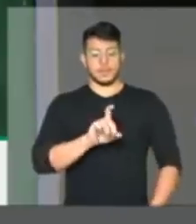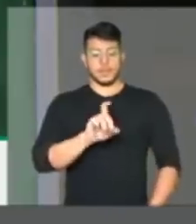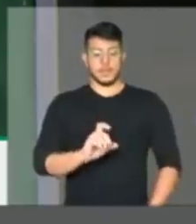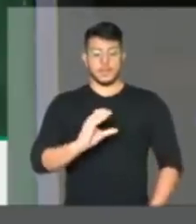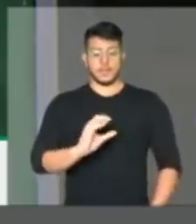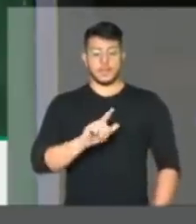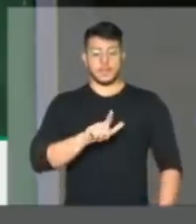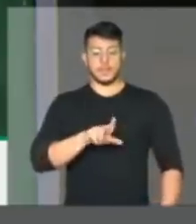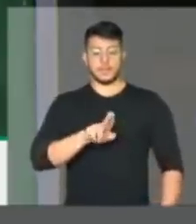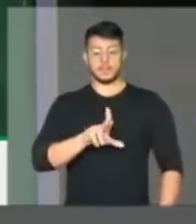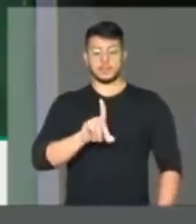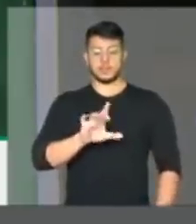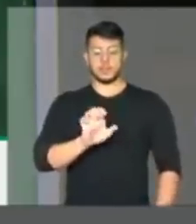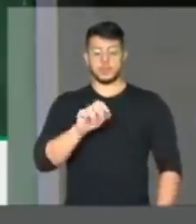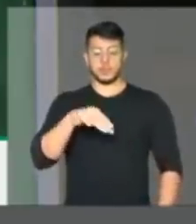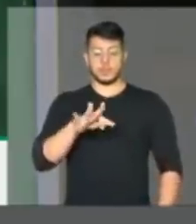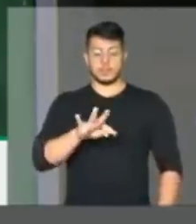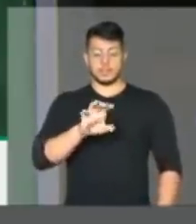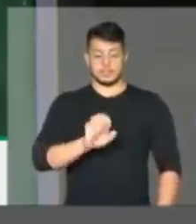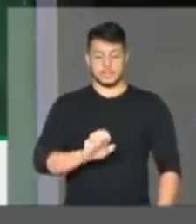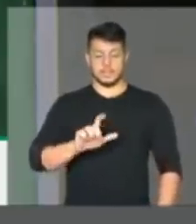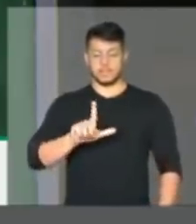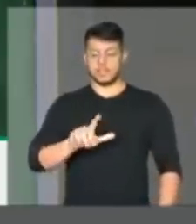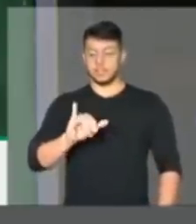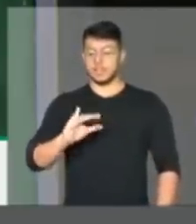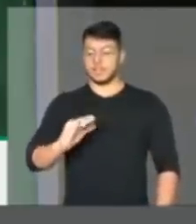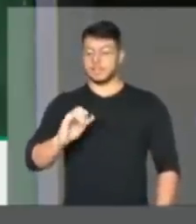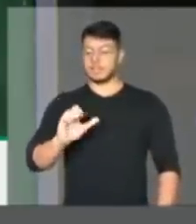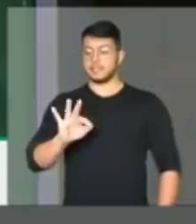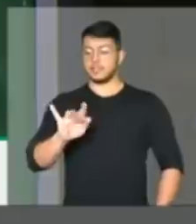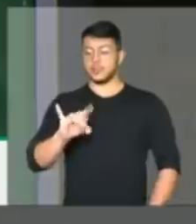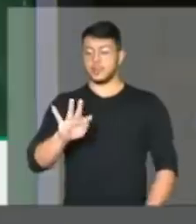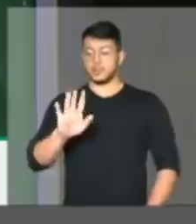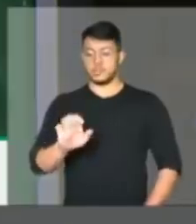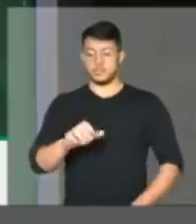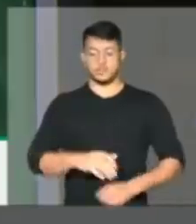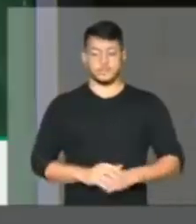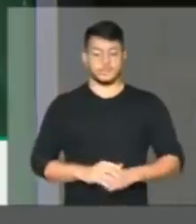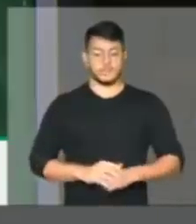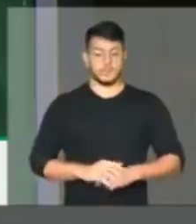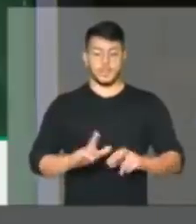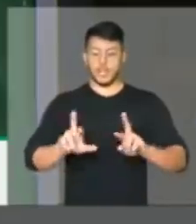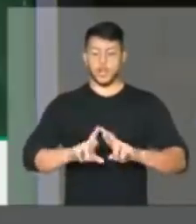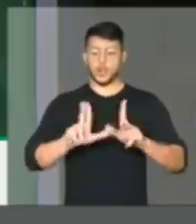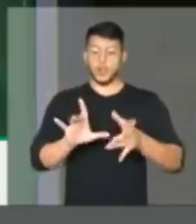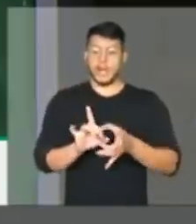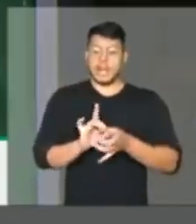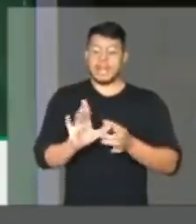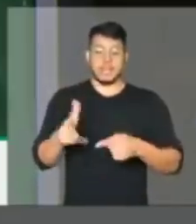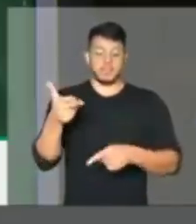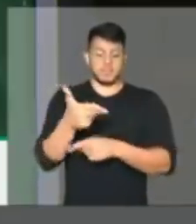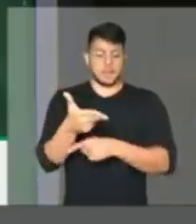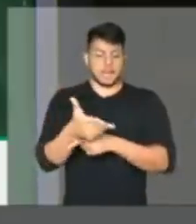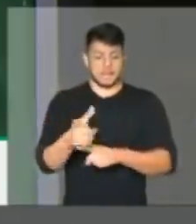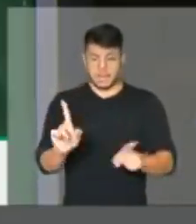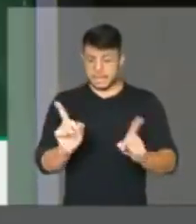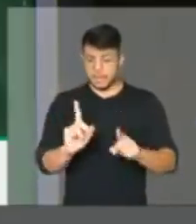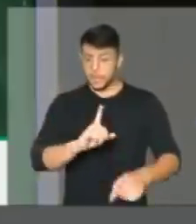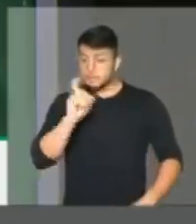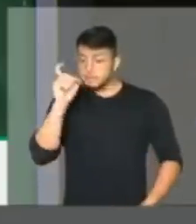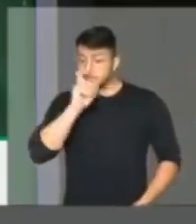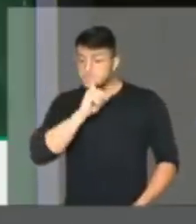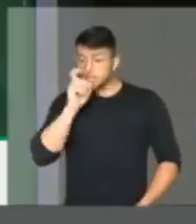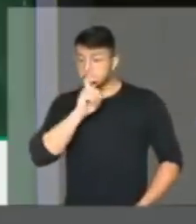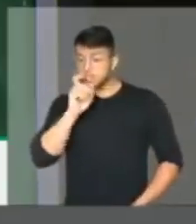que foi colocado aqui como uma licença para matar. É mentira! Quando o juiz analisa um crime, quando ele analisa se vai